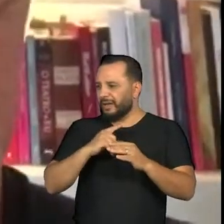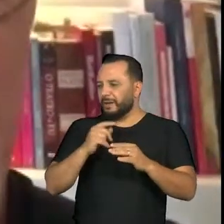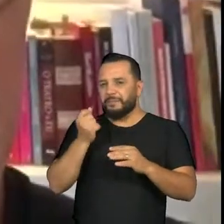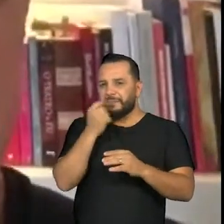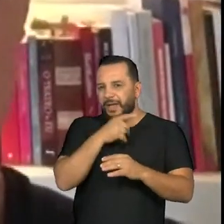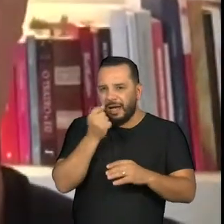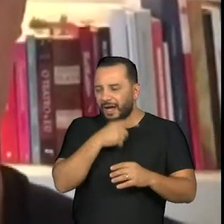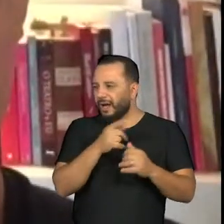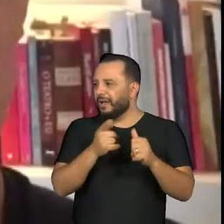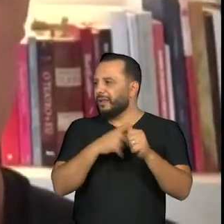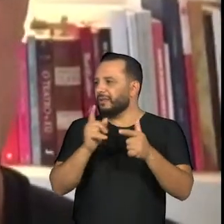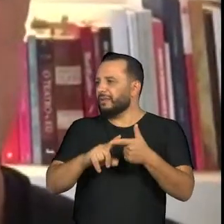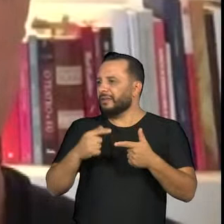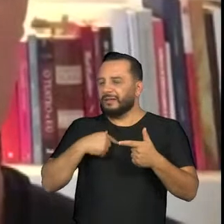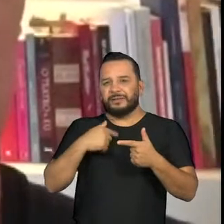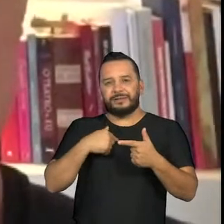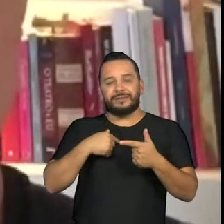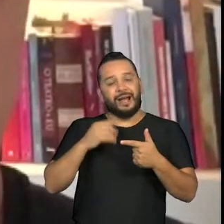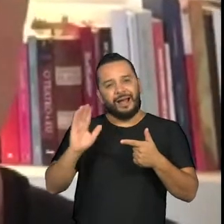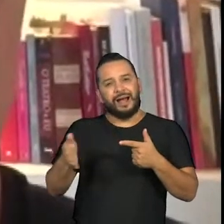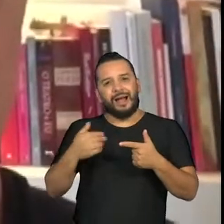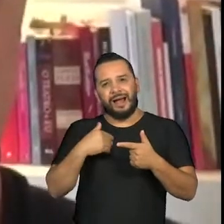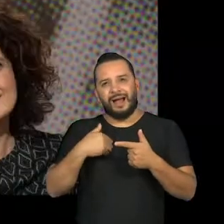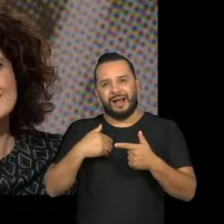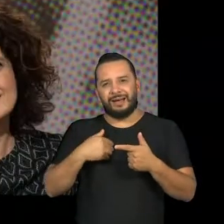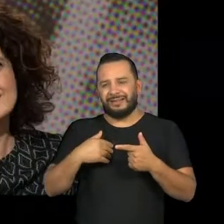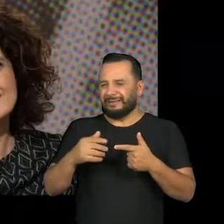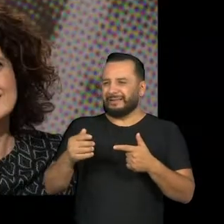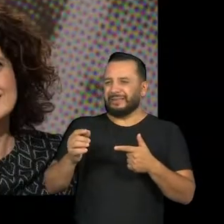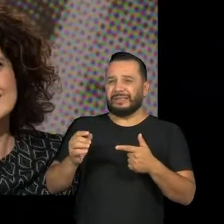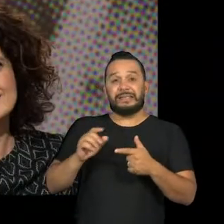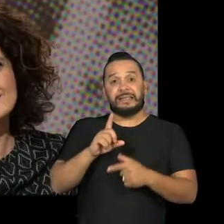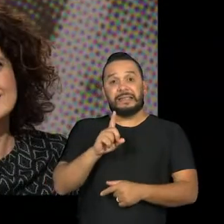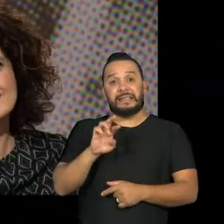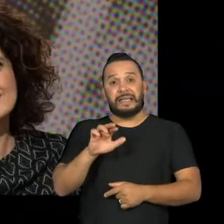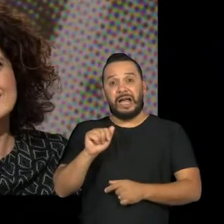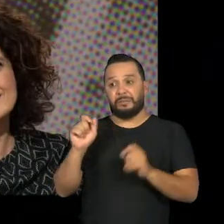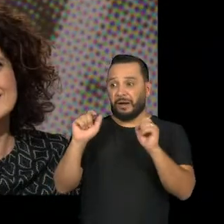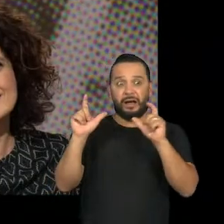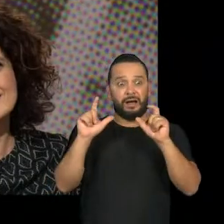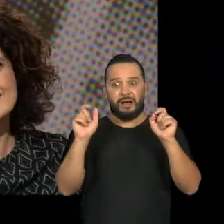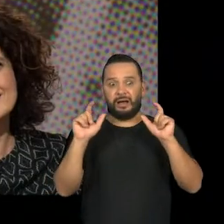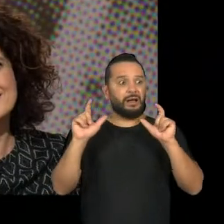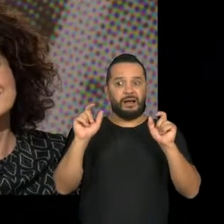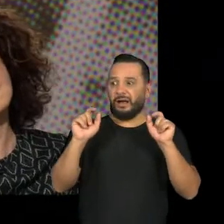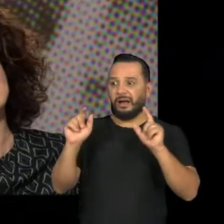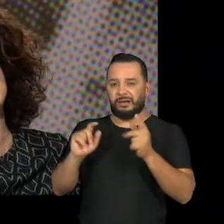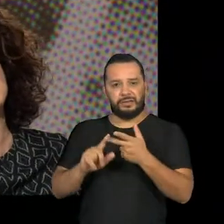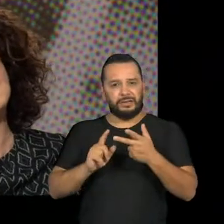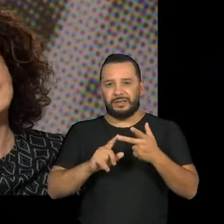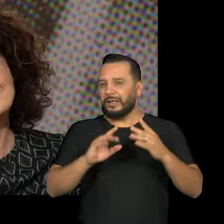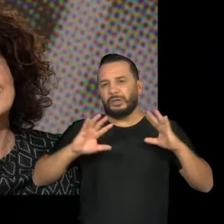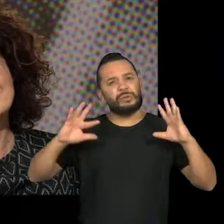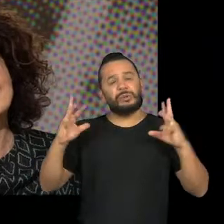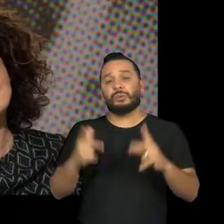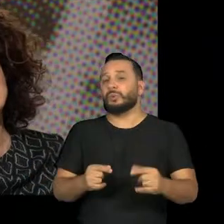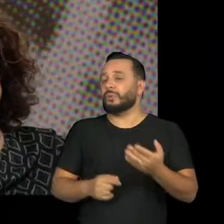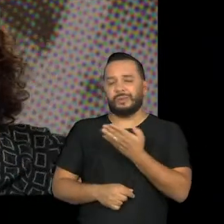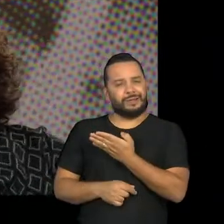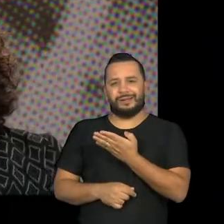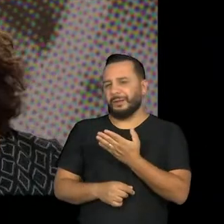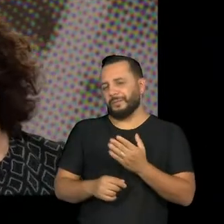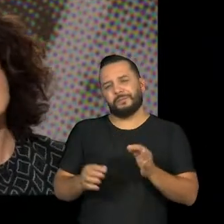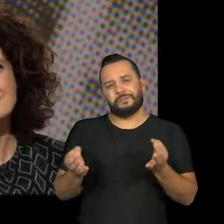na tragédia. Denise faz tudo. Denise é popular, Denise